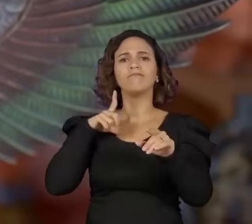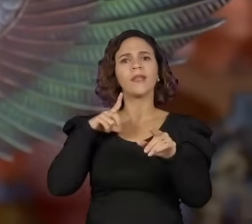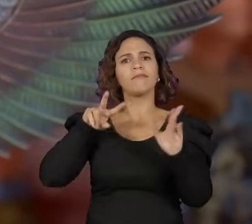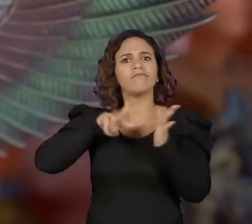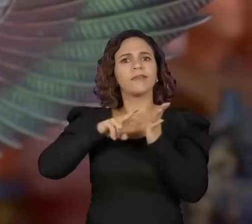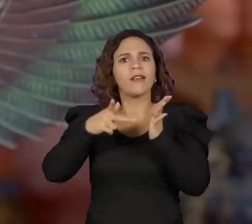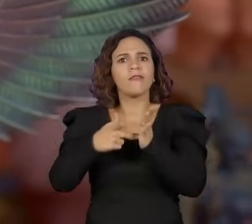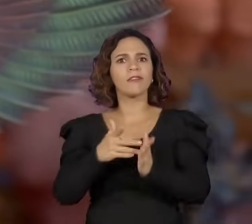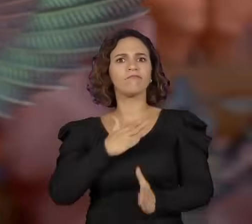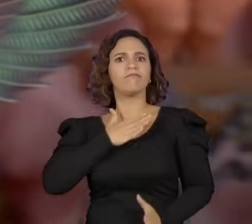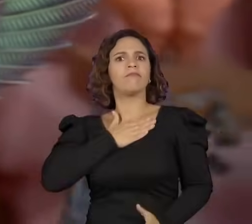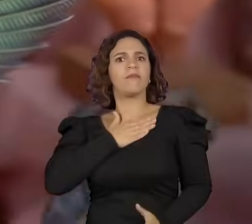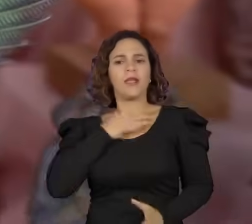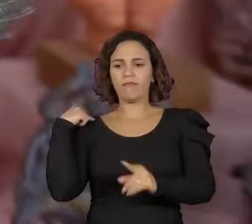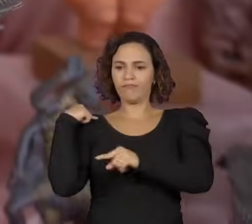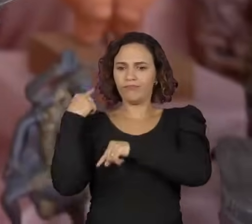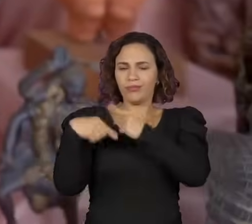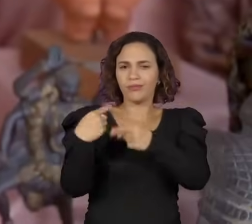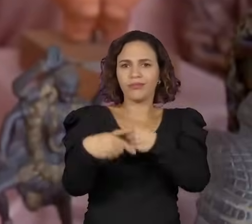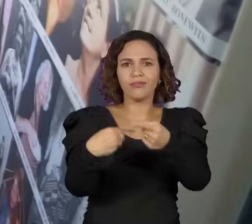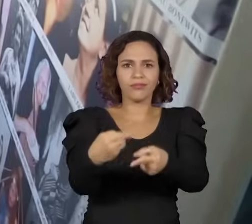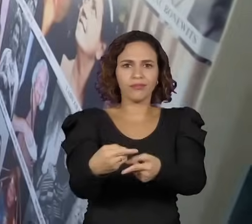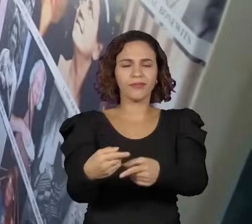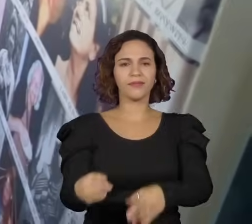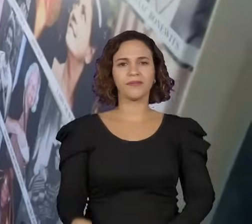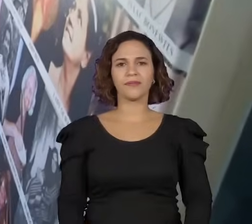são importantes ali no meu legado.